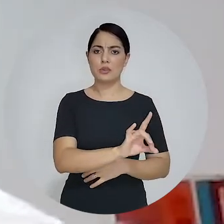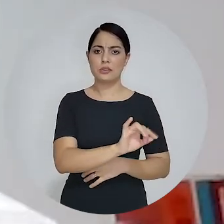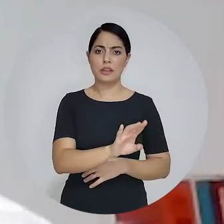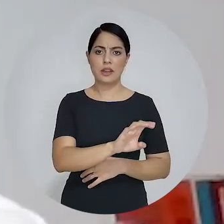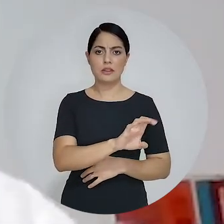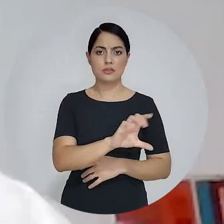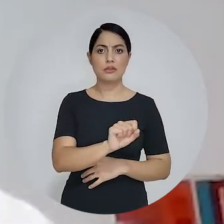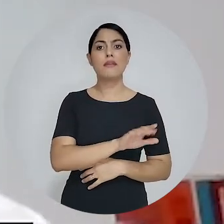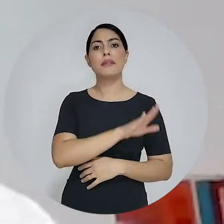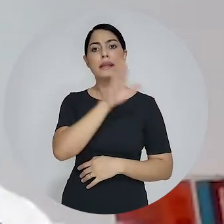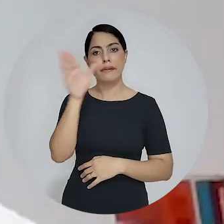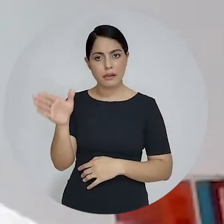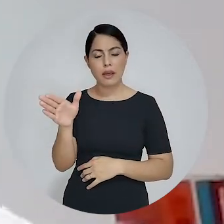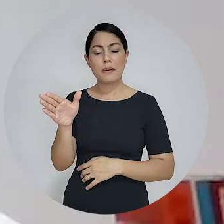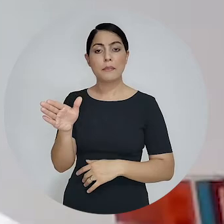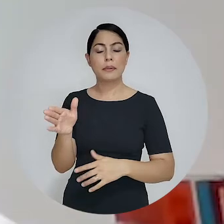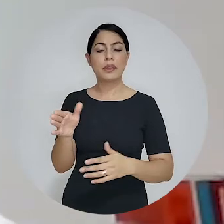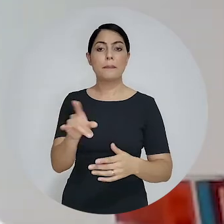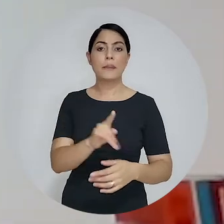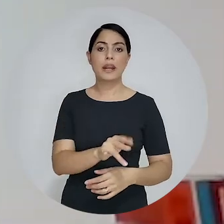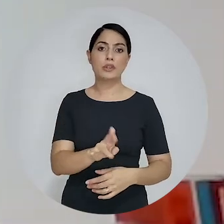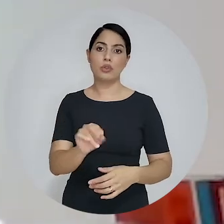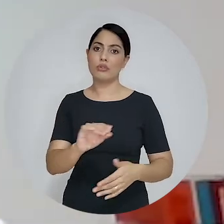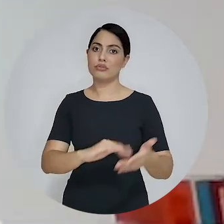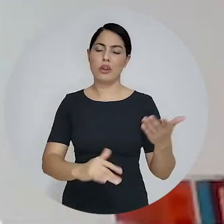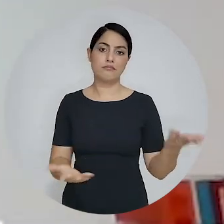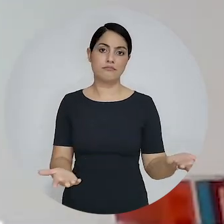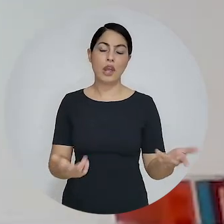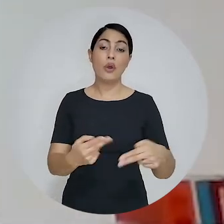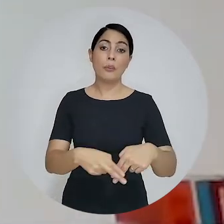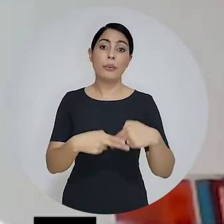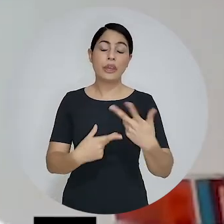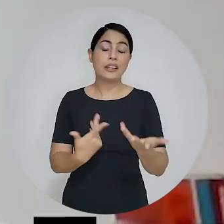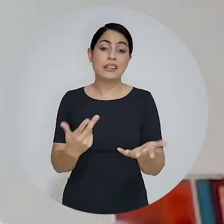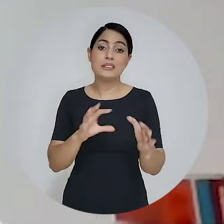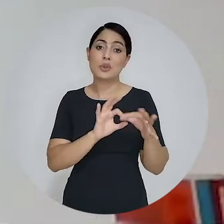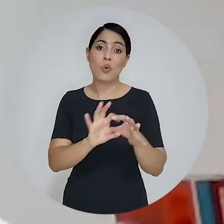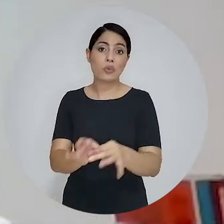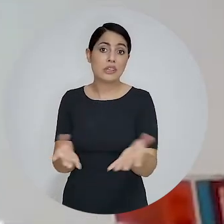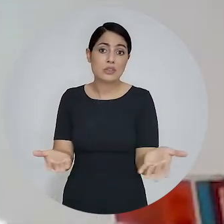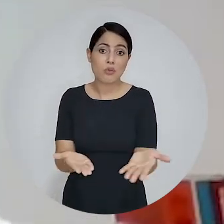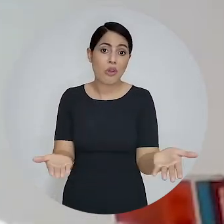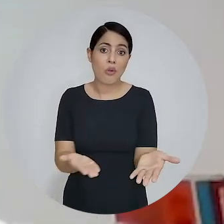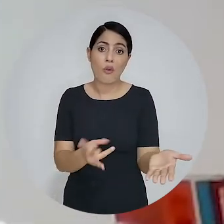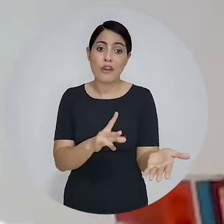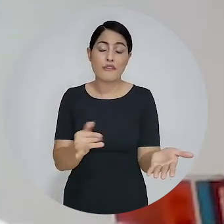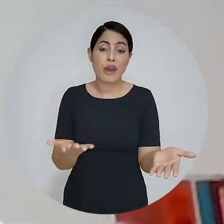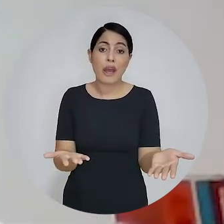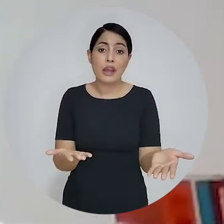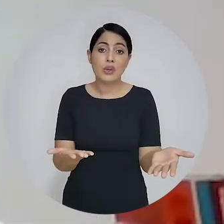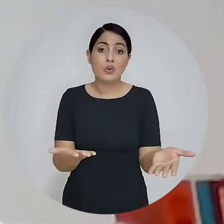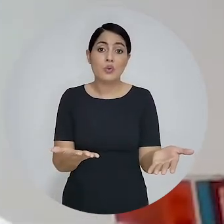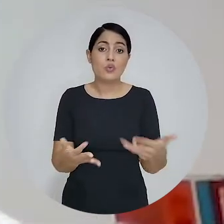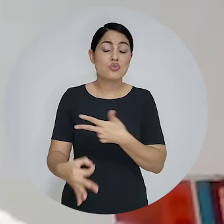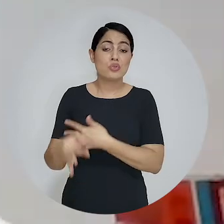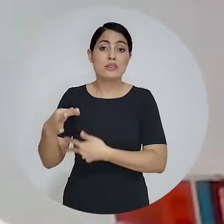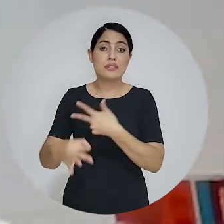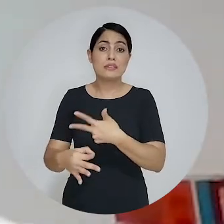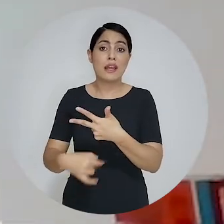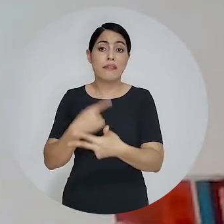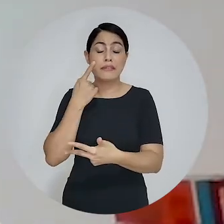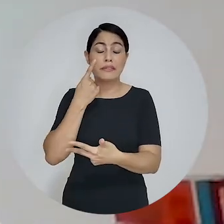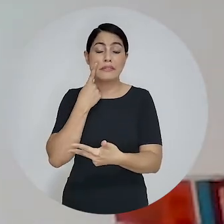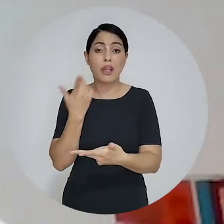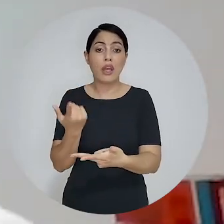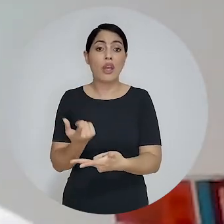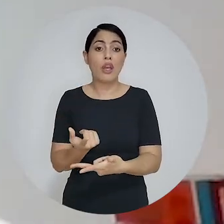gastos, para liberar do teto de gastos os precatórios. Porque não é possível a gente imaginar que agora o Poder Judiciário vai ter que